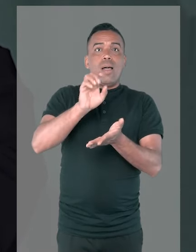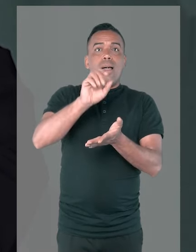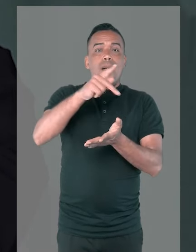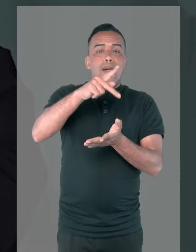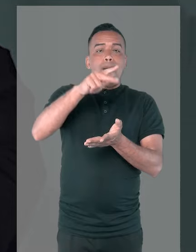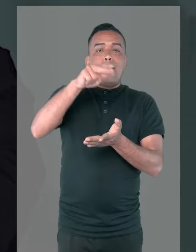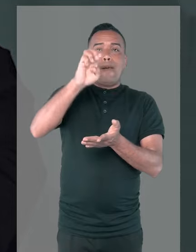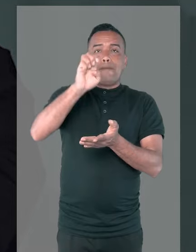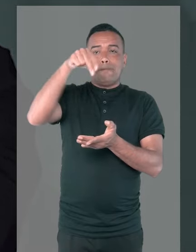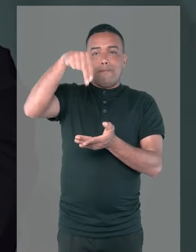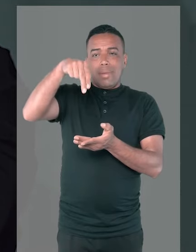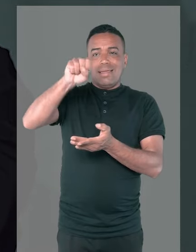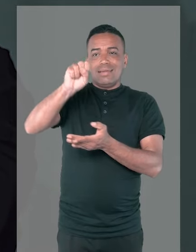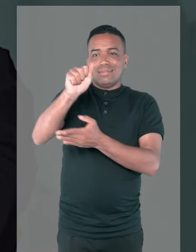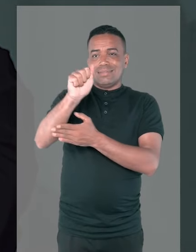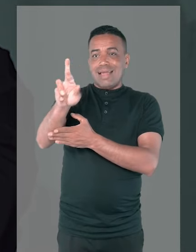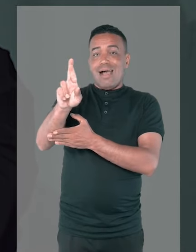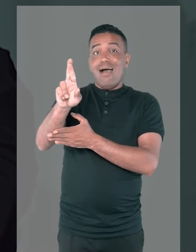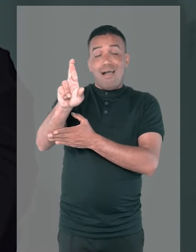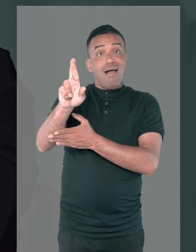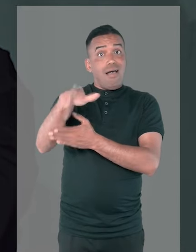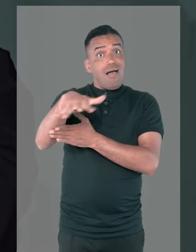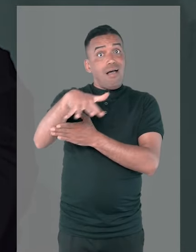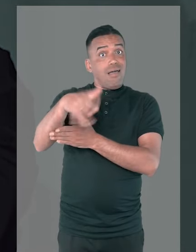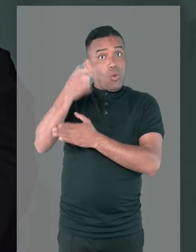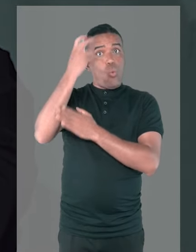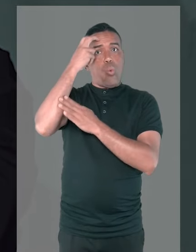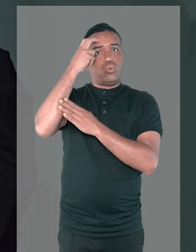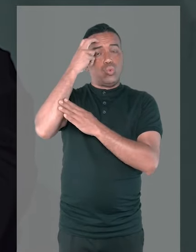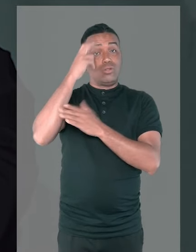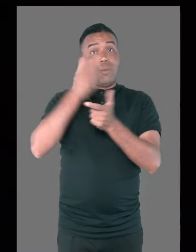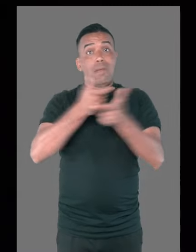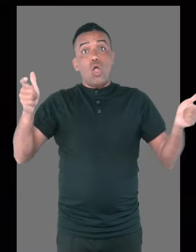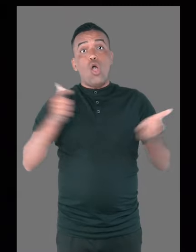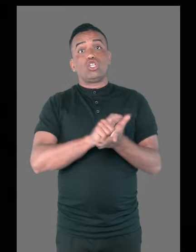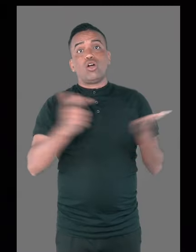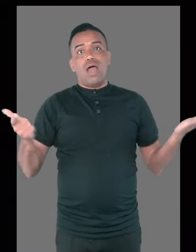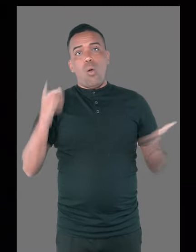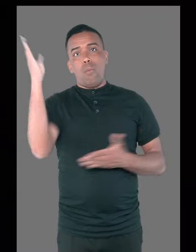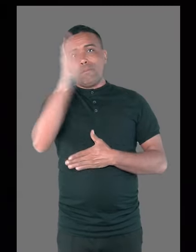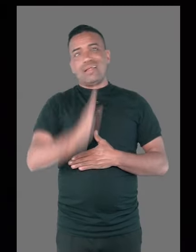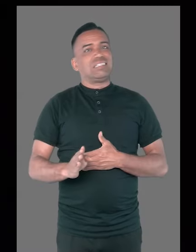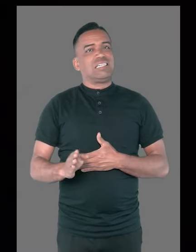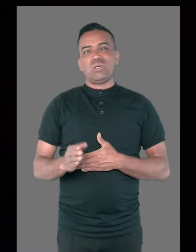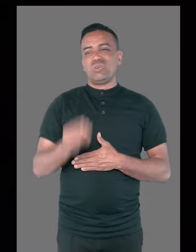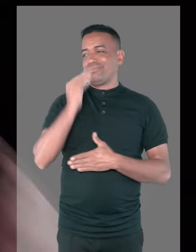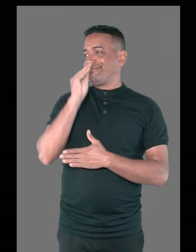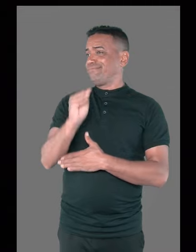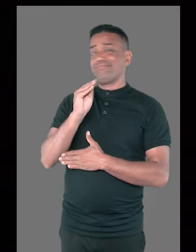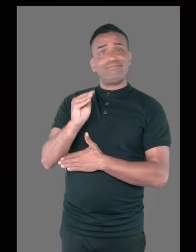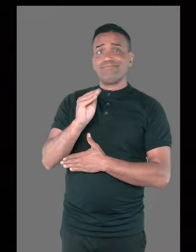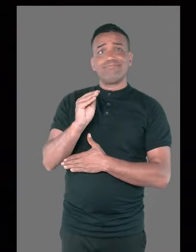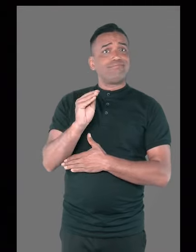mas a verdade é que na maior parte dos jornais brasileiros, esses suplementos já não têm mais qualquer importância, não